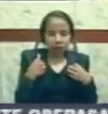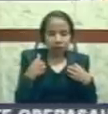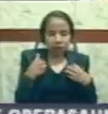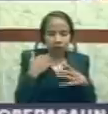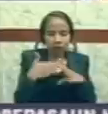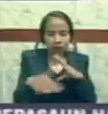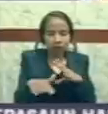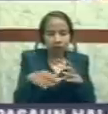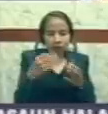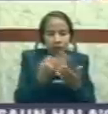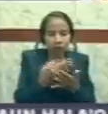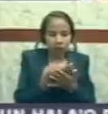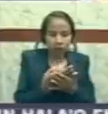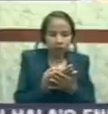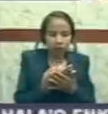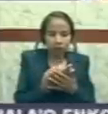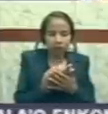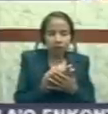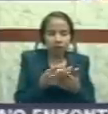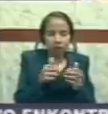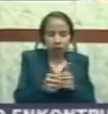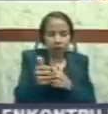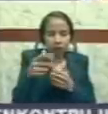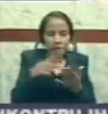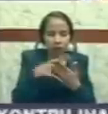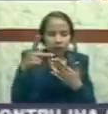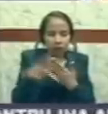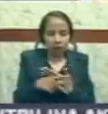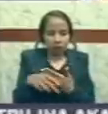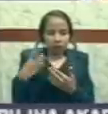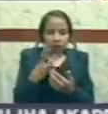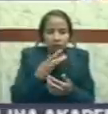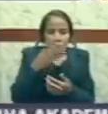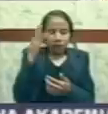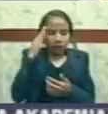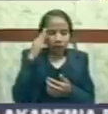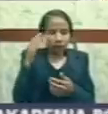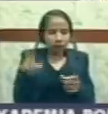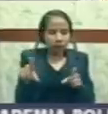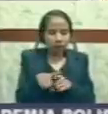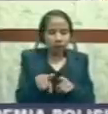orgânica para a orçamentação por programas. A minha noi hansané.